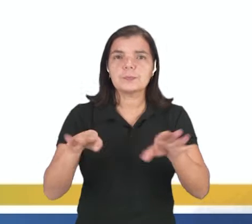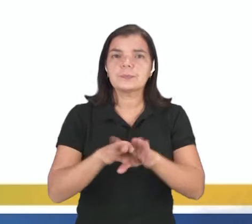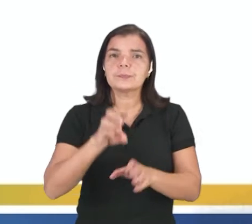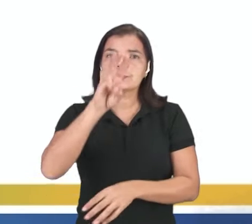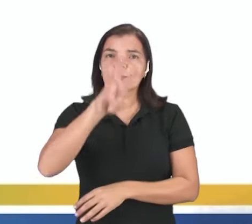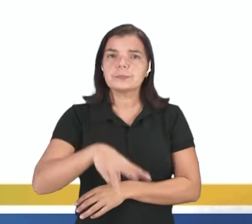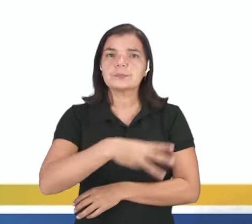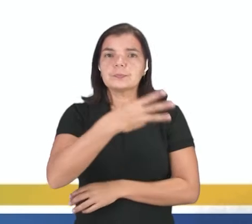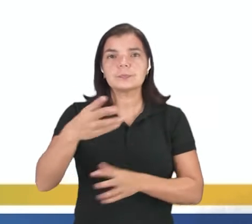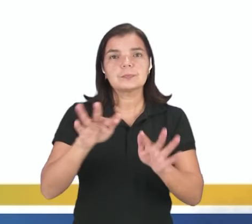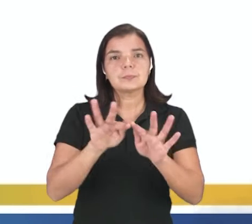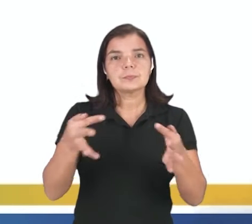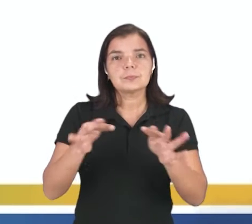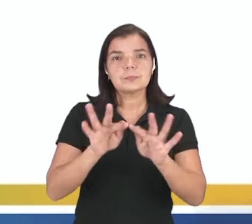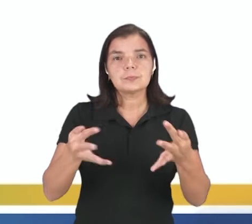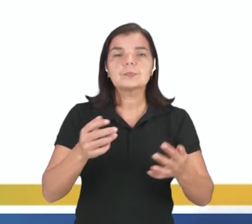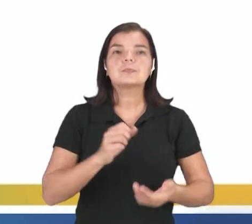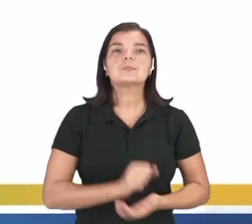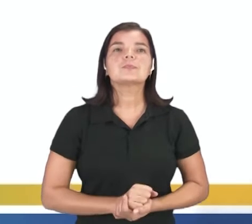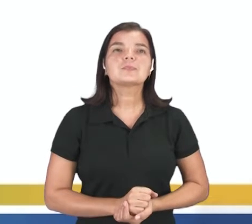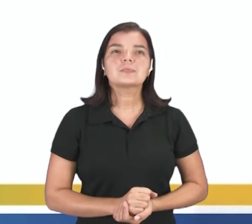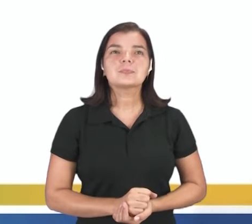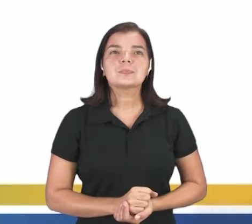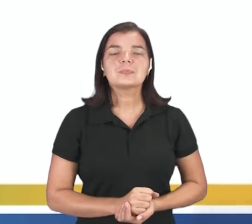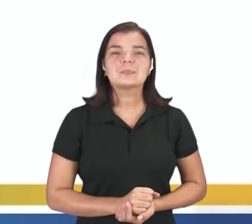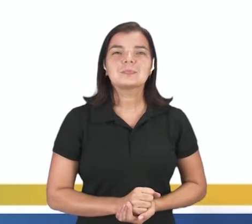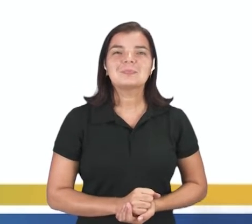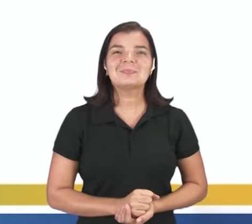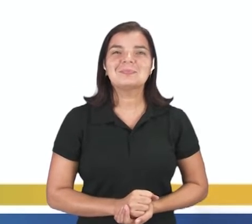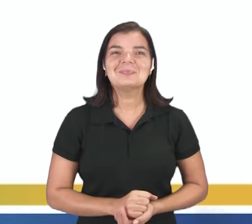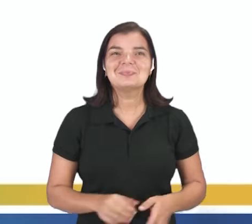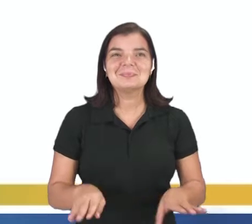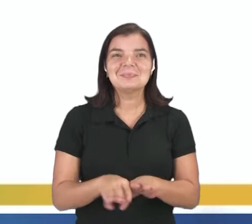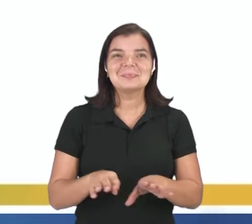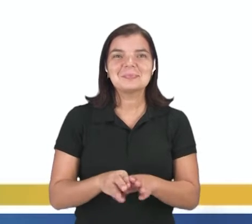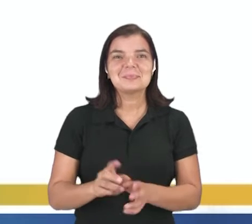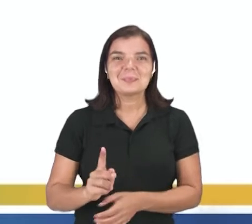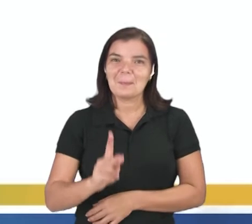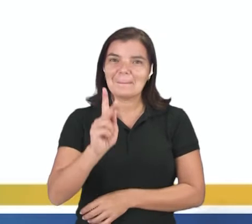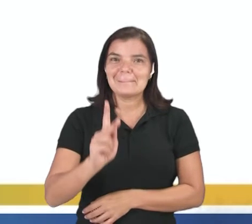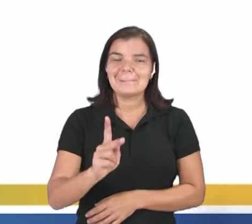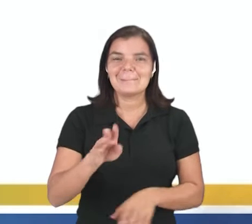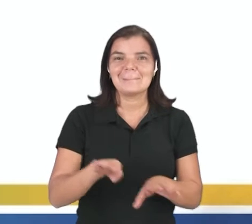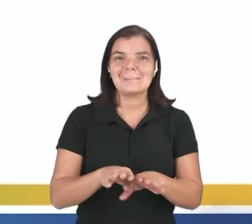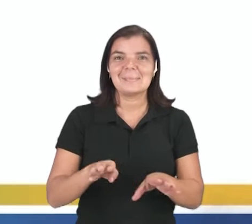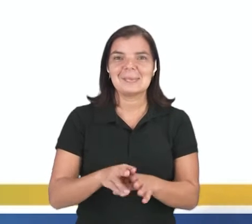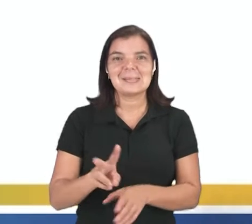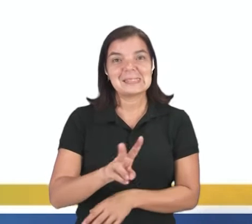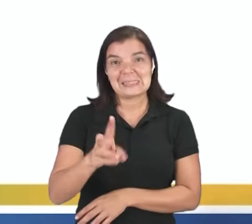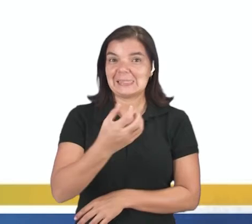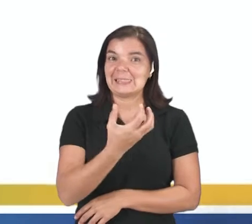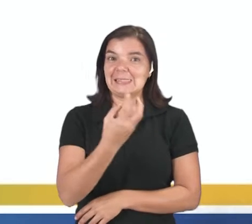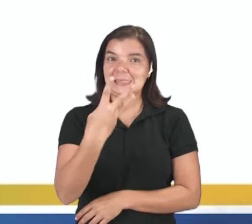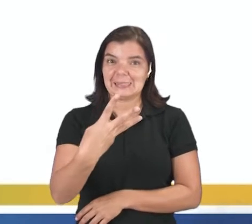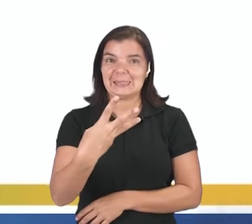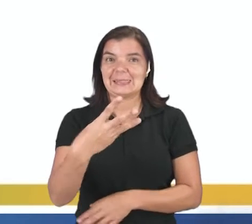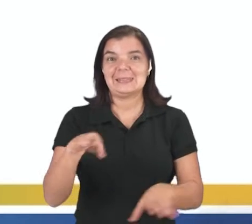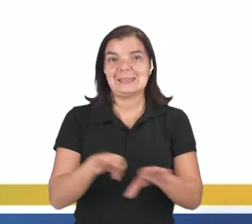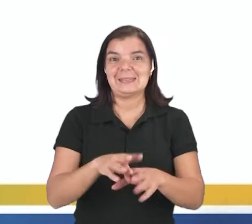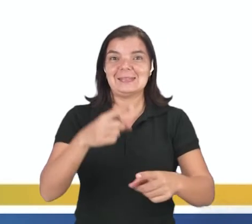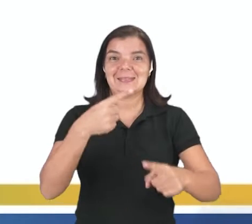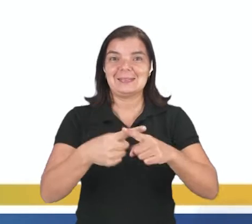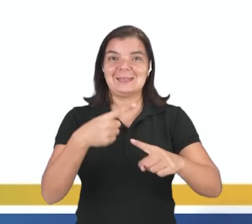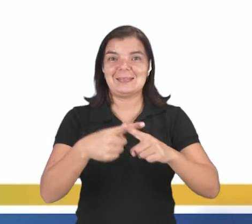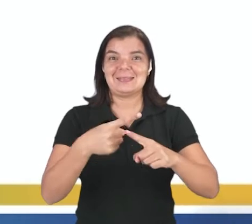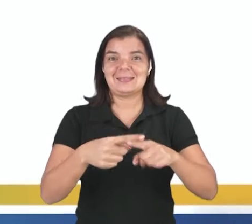matriz? Simples, gente. A constante K, que está no valor de 3, ela vai